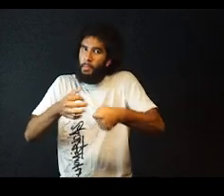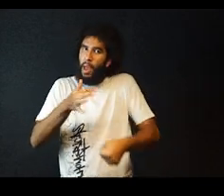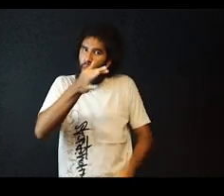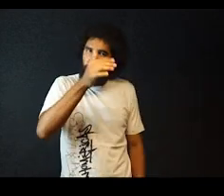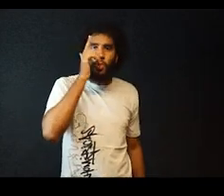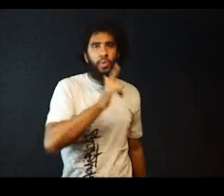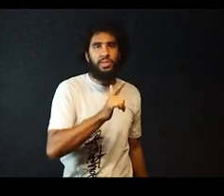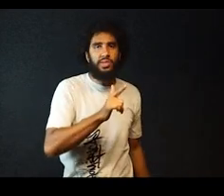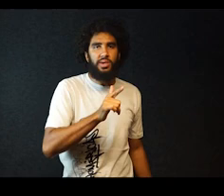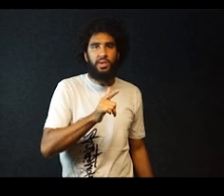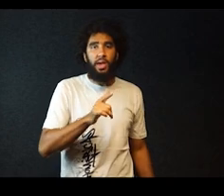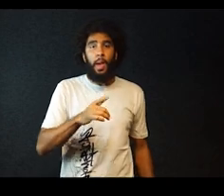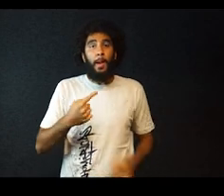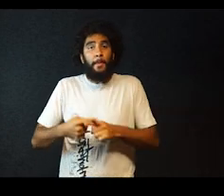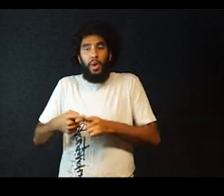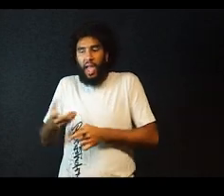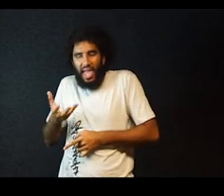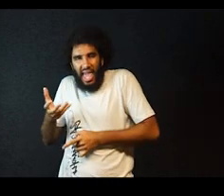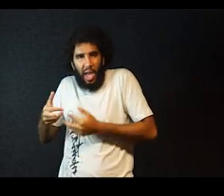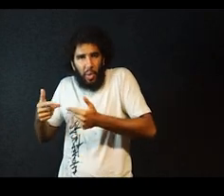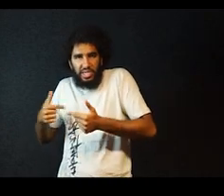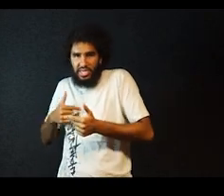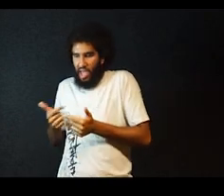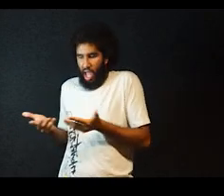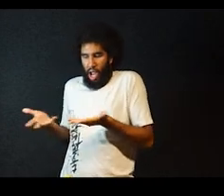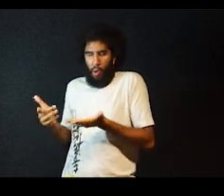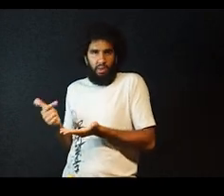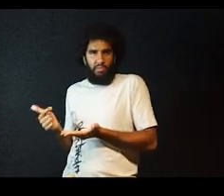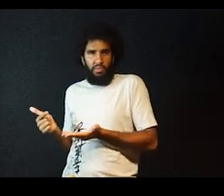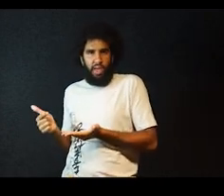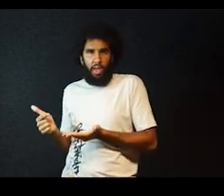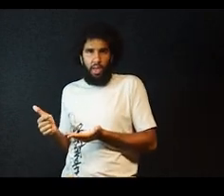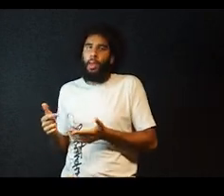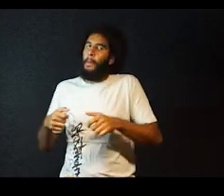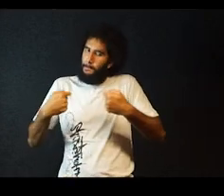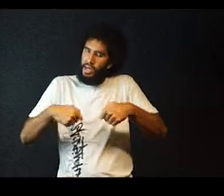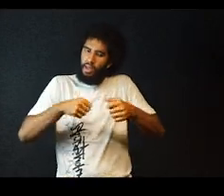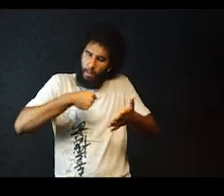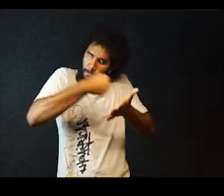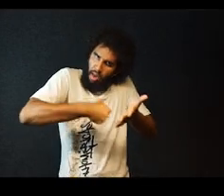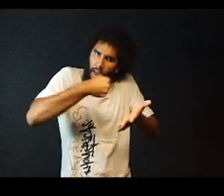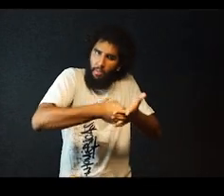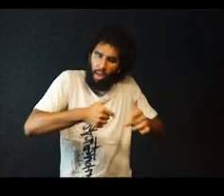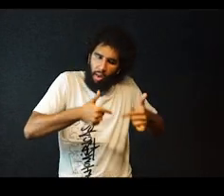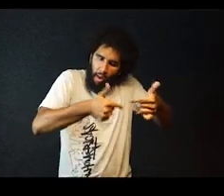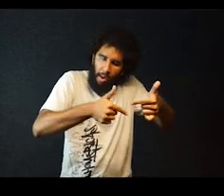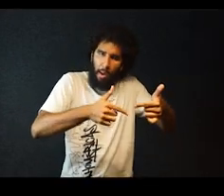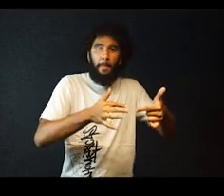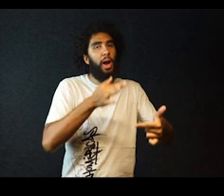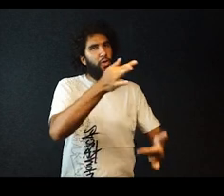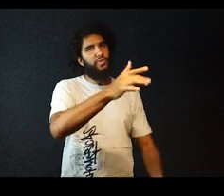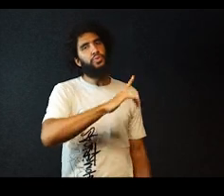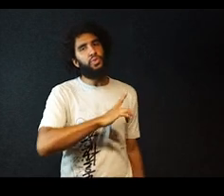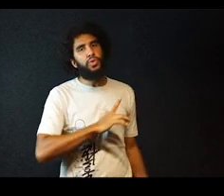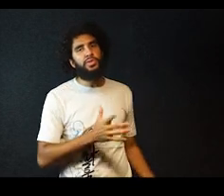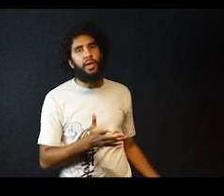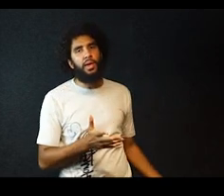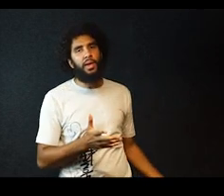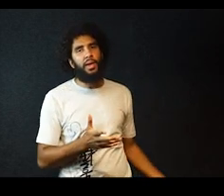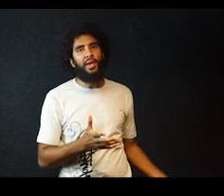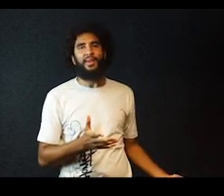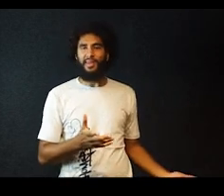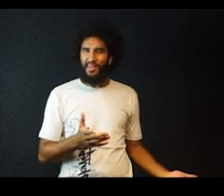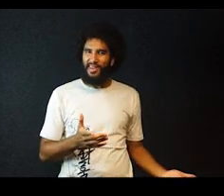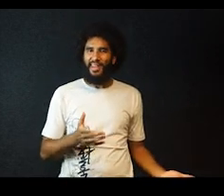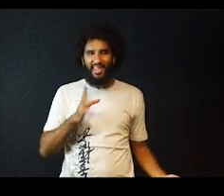Cenário. Se você quer o que nunca teve, então faça o que nunca fez. Quer o que nunca teve, então faça o que nunca